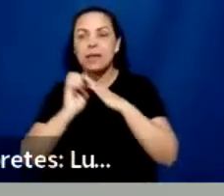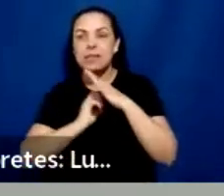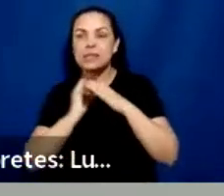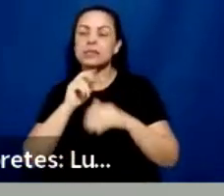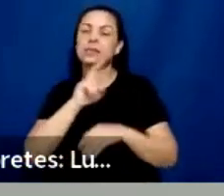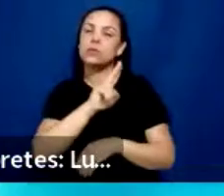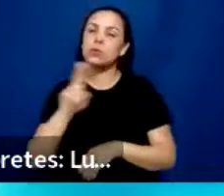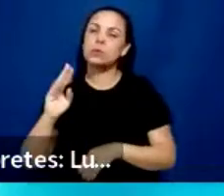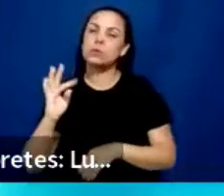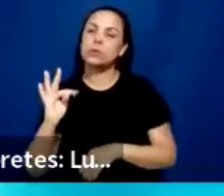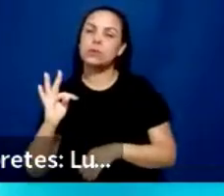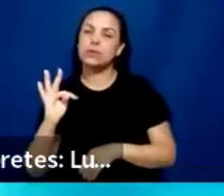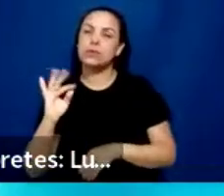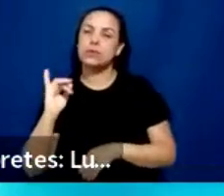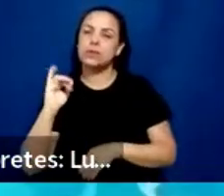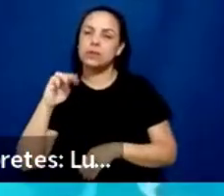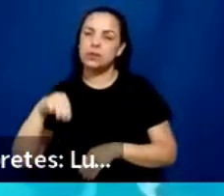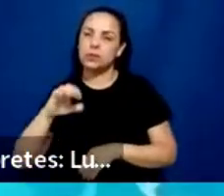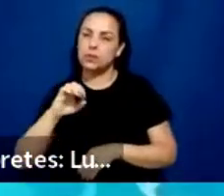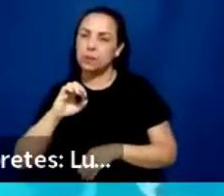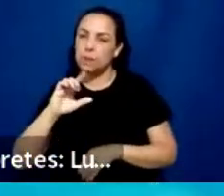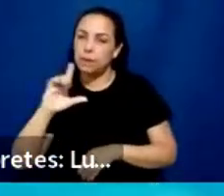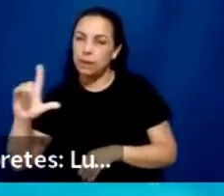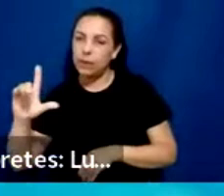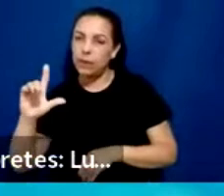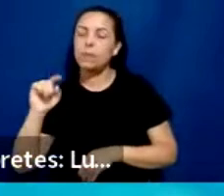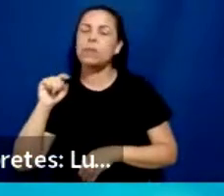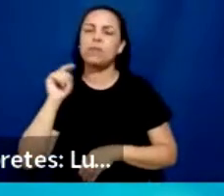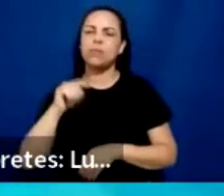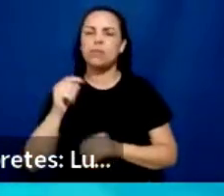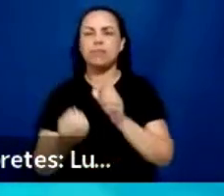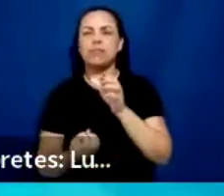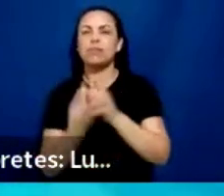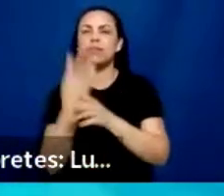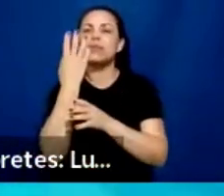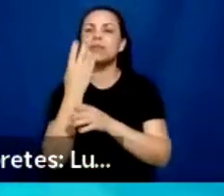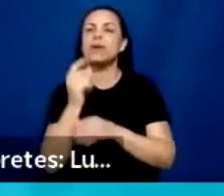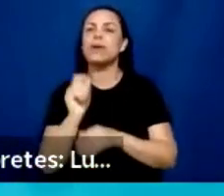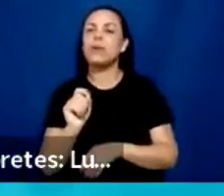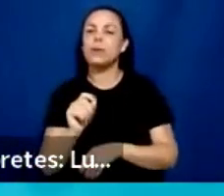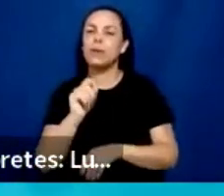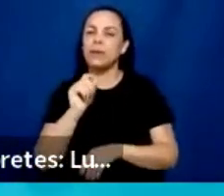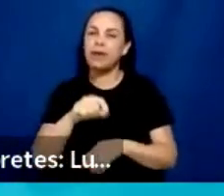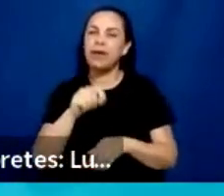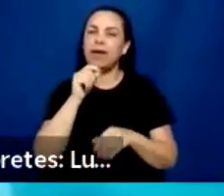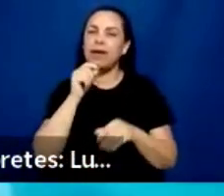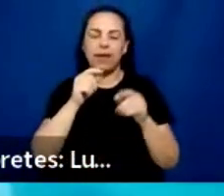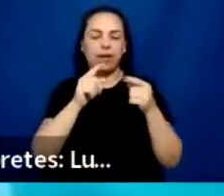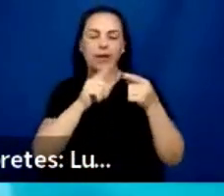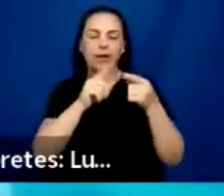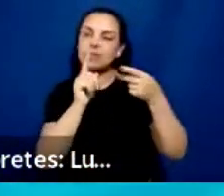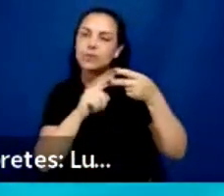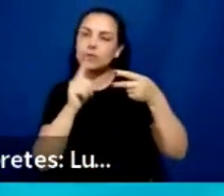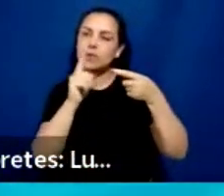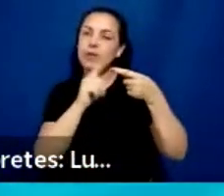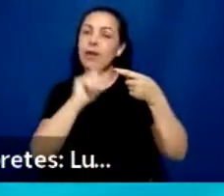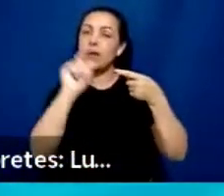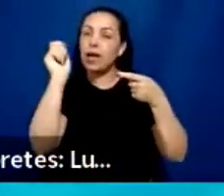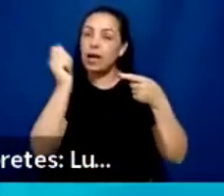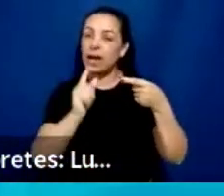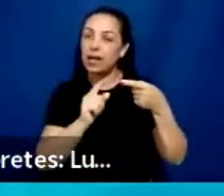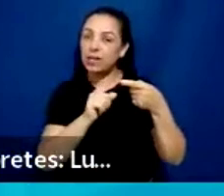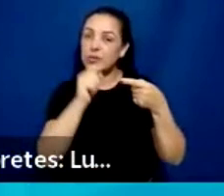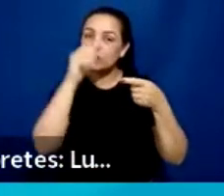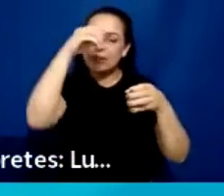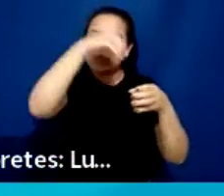pessoas, o Silosimol, um dispositivo que magnetiza a água que bebemos. Essa supermagnetização, gerada pelo Silosimol,